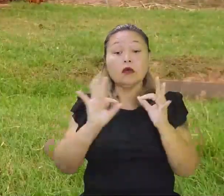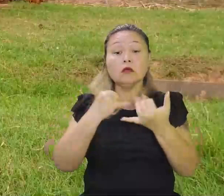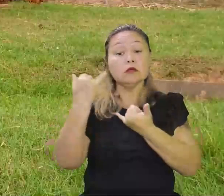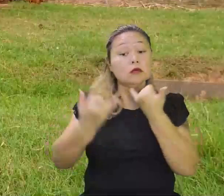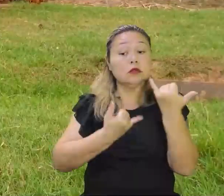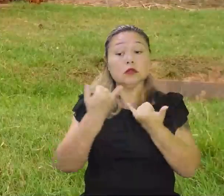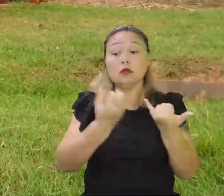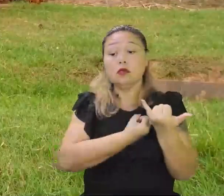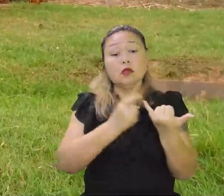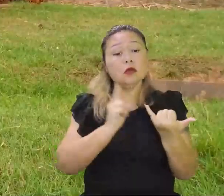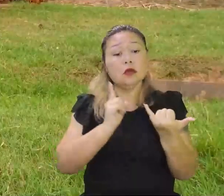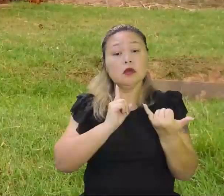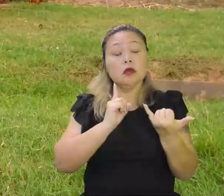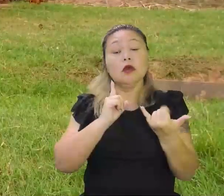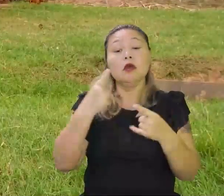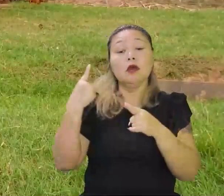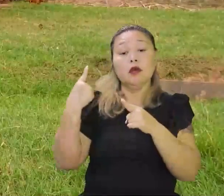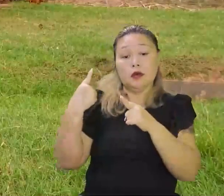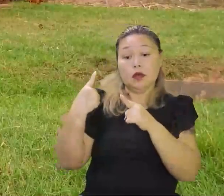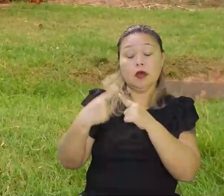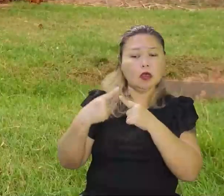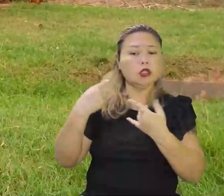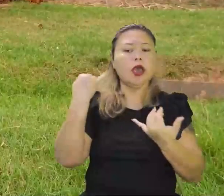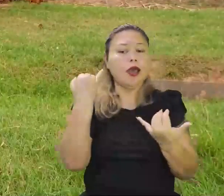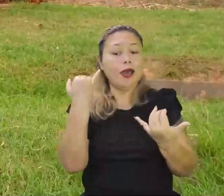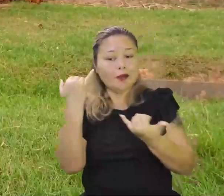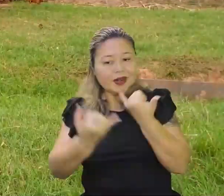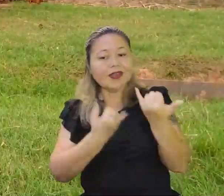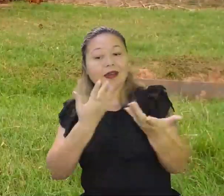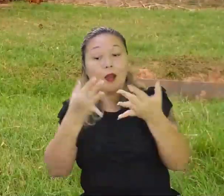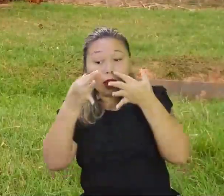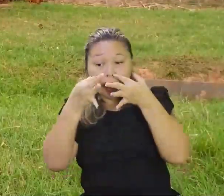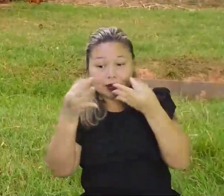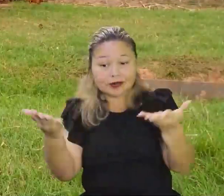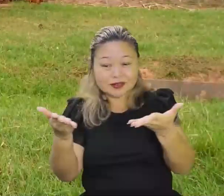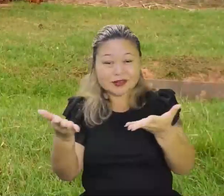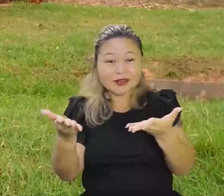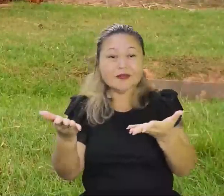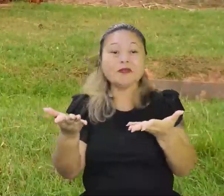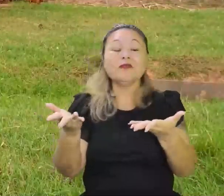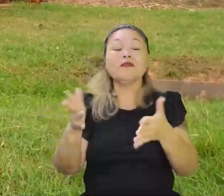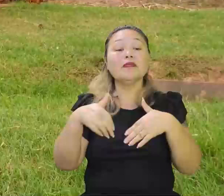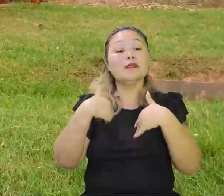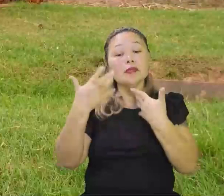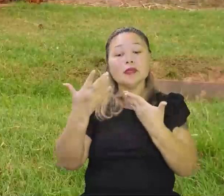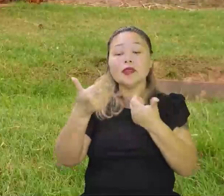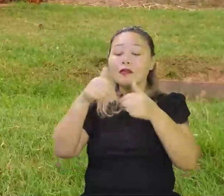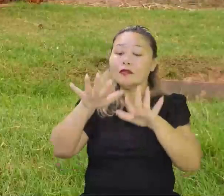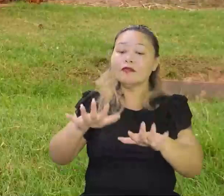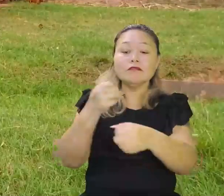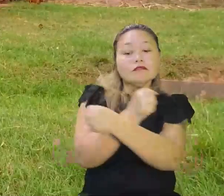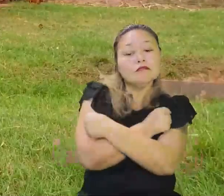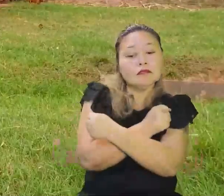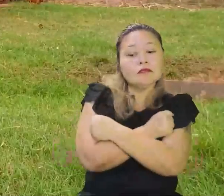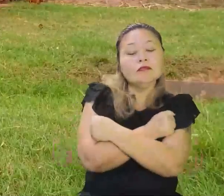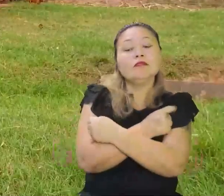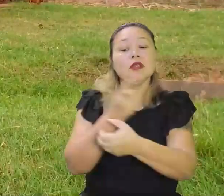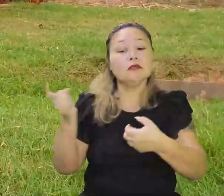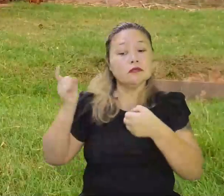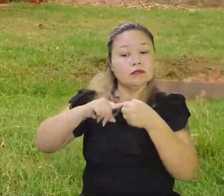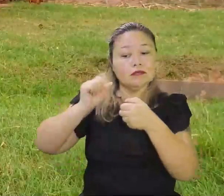números. Até porque nós já brincamos com a realidade, não é? Verdade, então. Fica aqui o nosso abraço, a gente volta aí